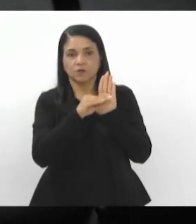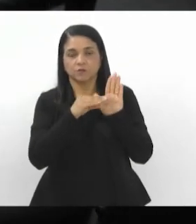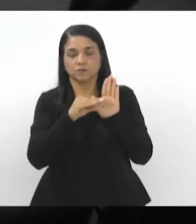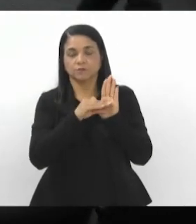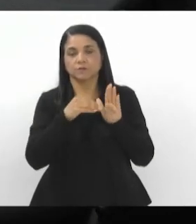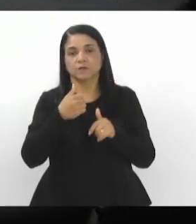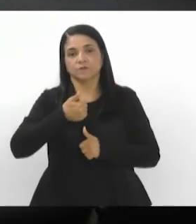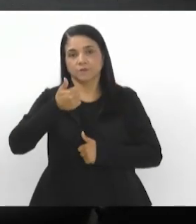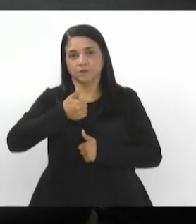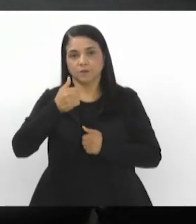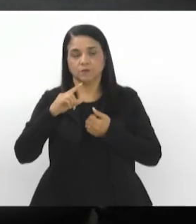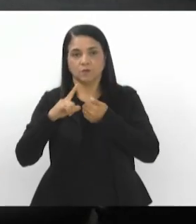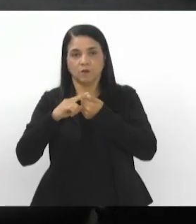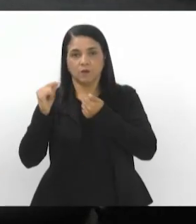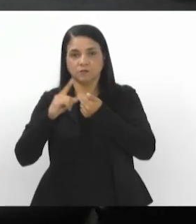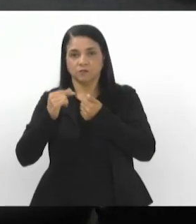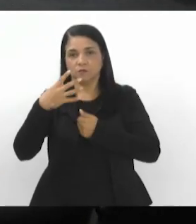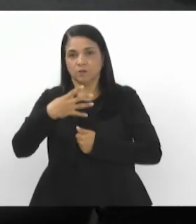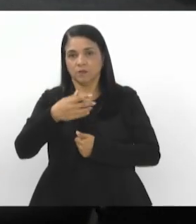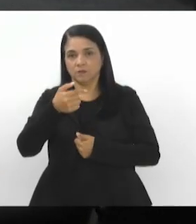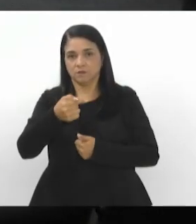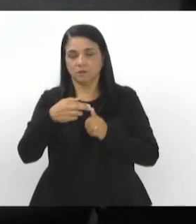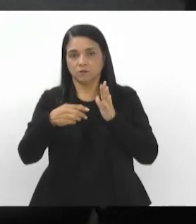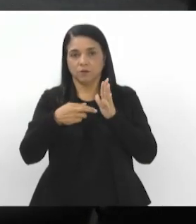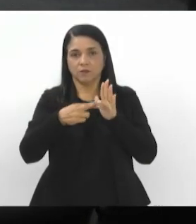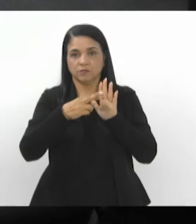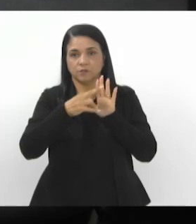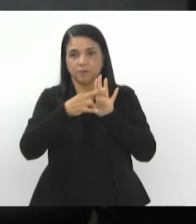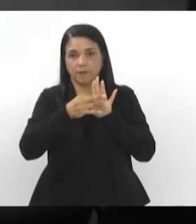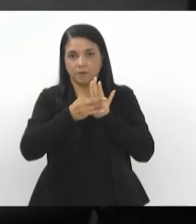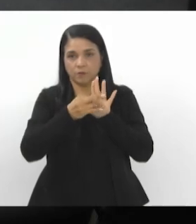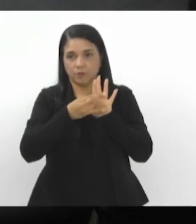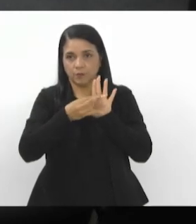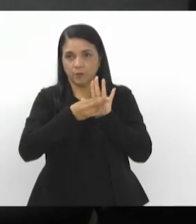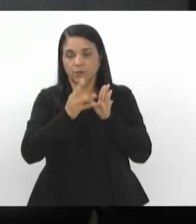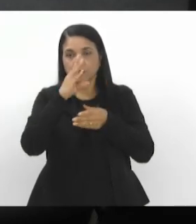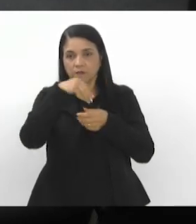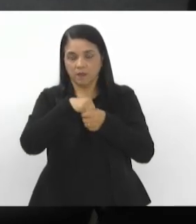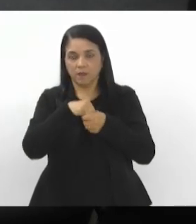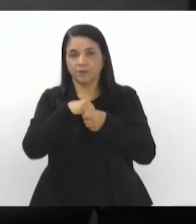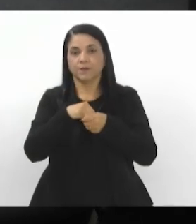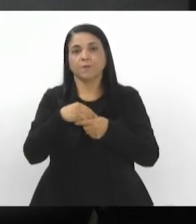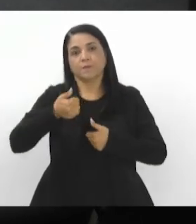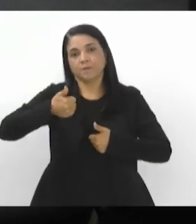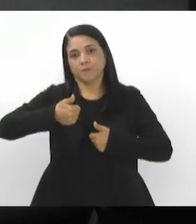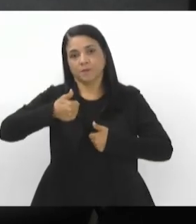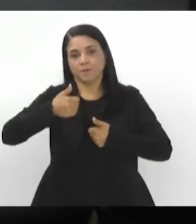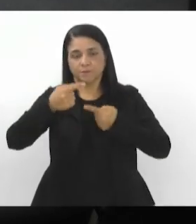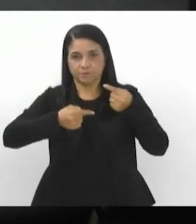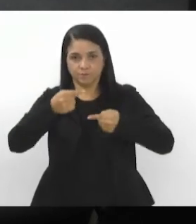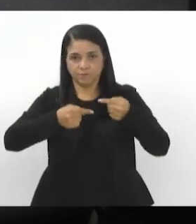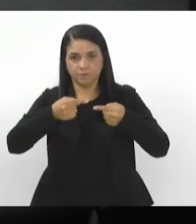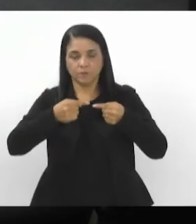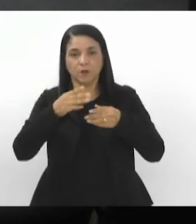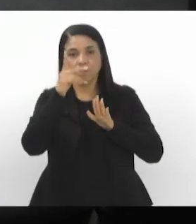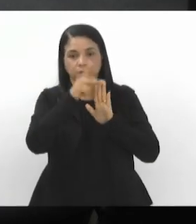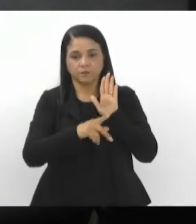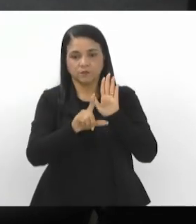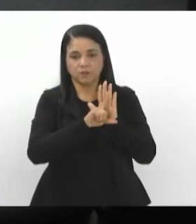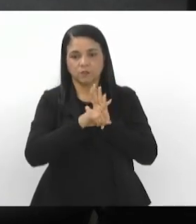artigo 47 do Regimento Interno, em tramitação ordinária, em primeira discussão, projeto de lei